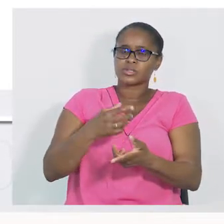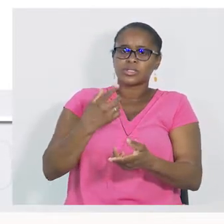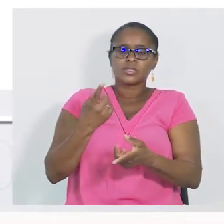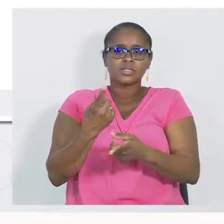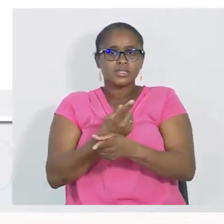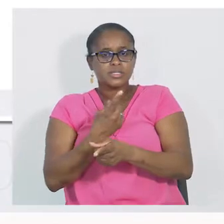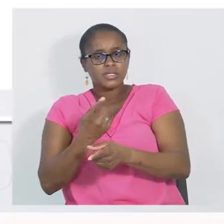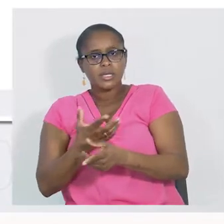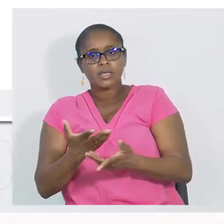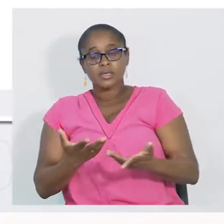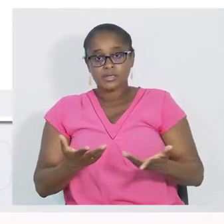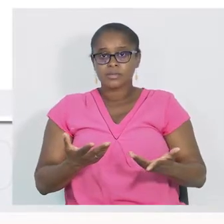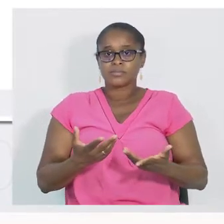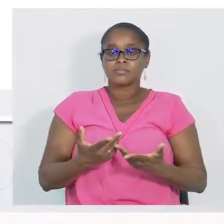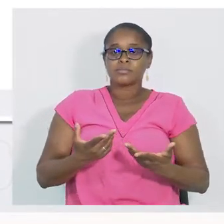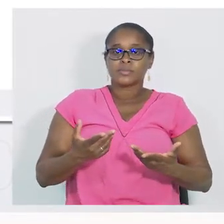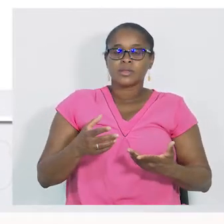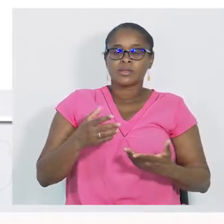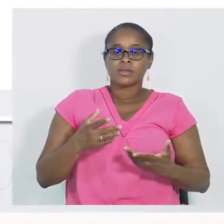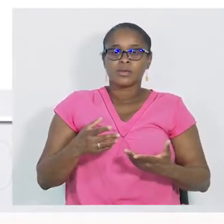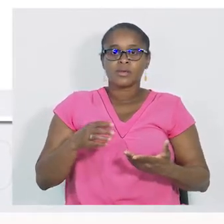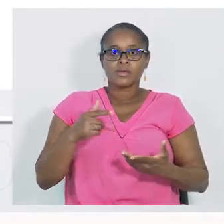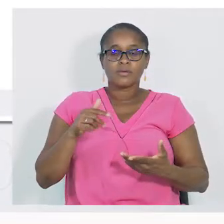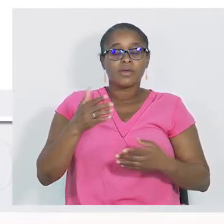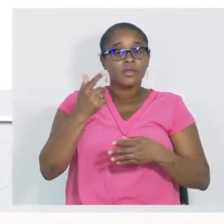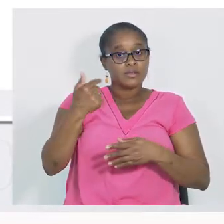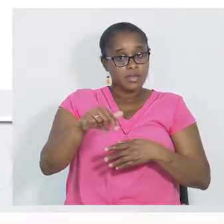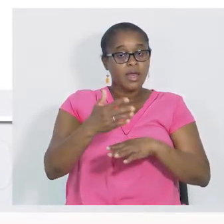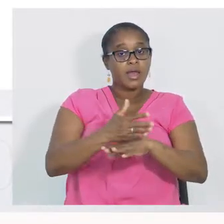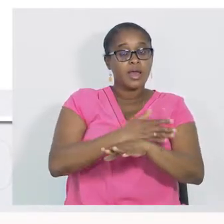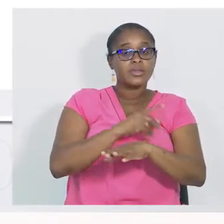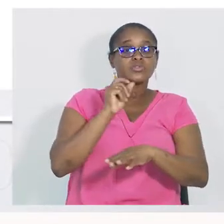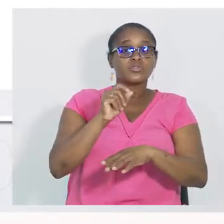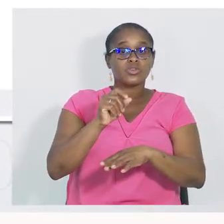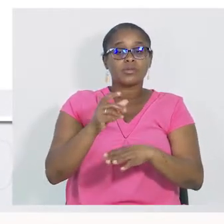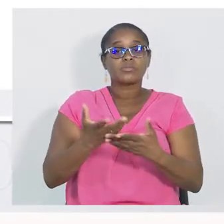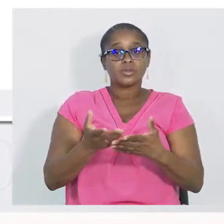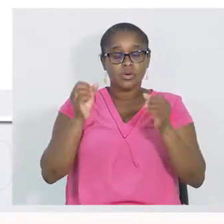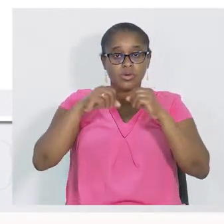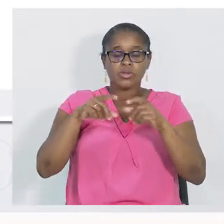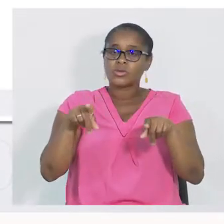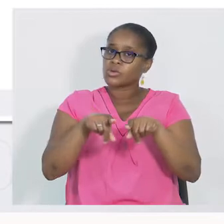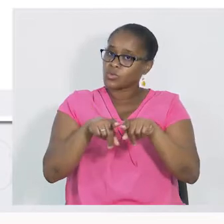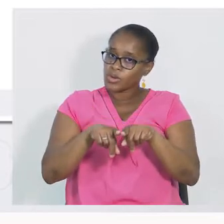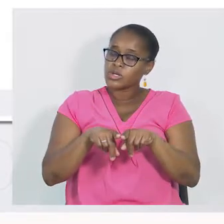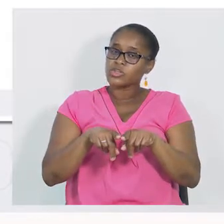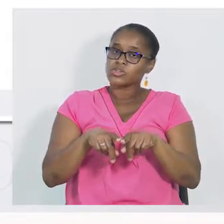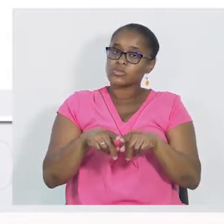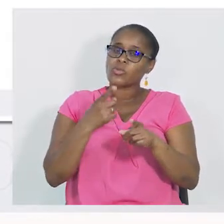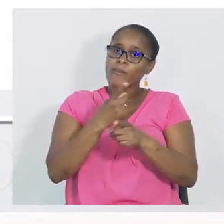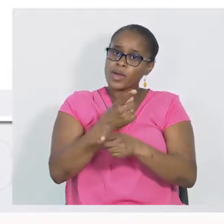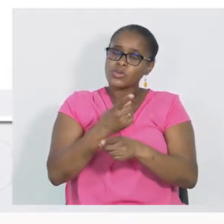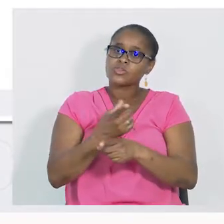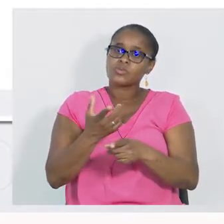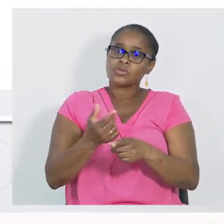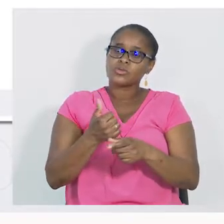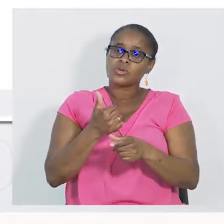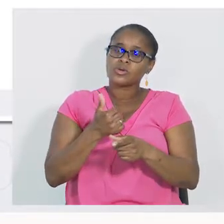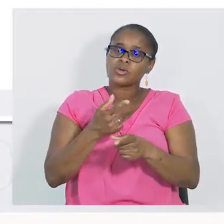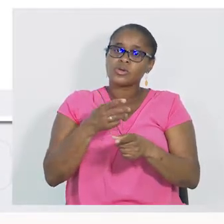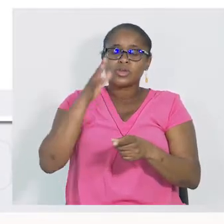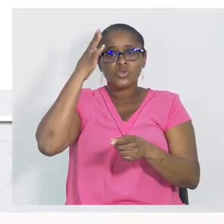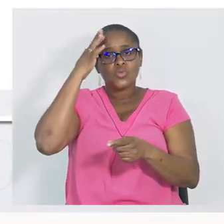importantes nas nossas vidas. E vamos continuar. Agora, muita atenção. Temos ali